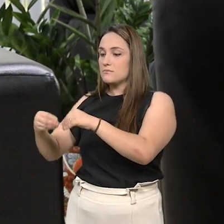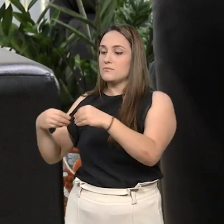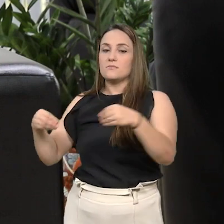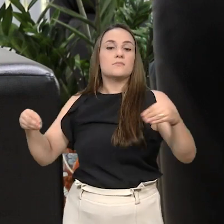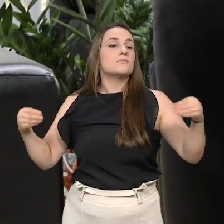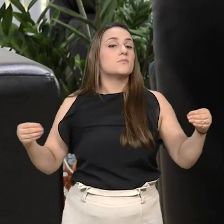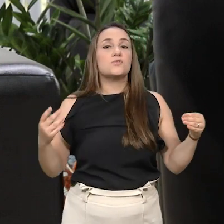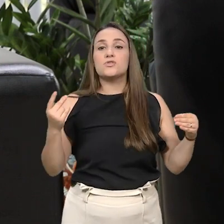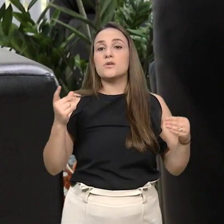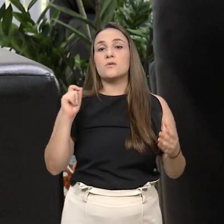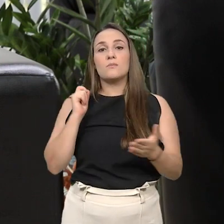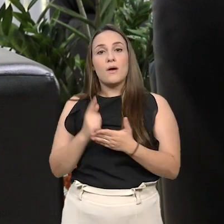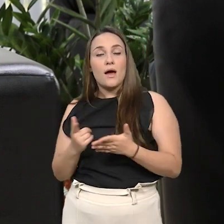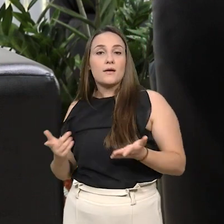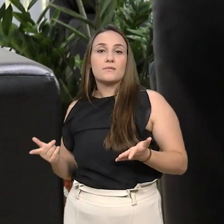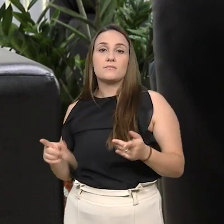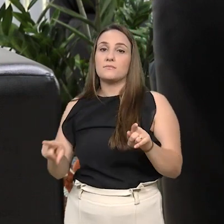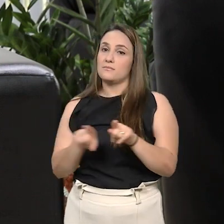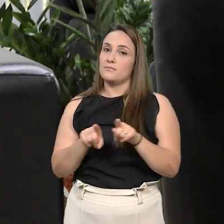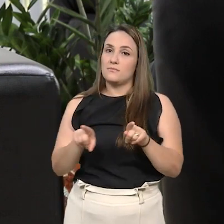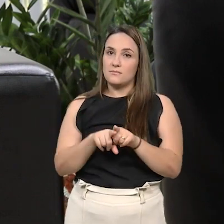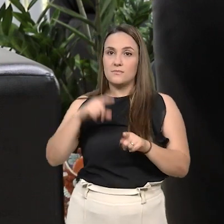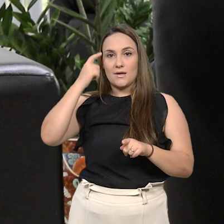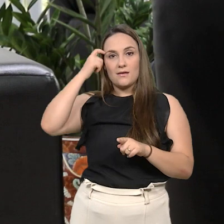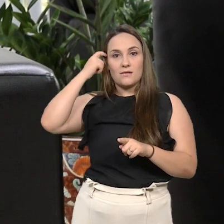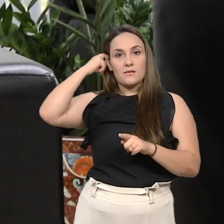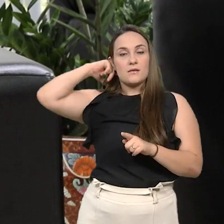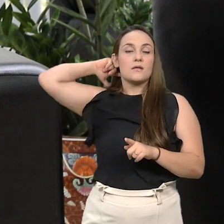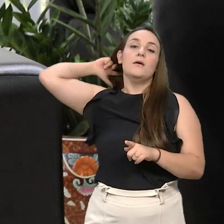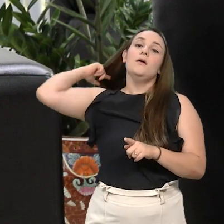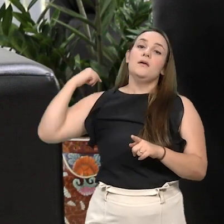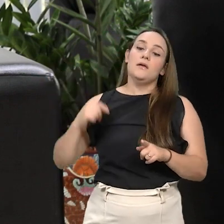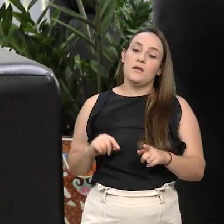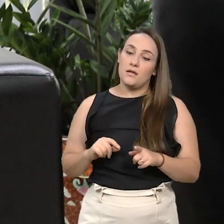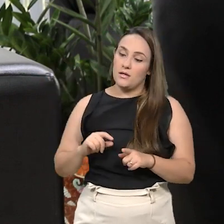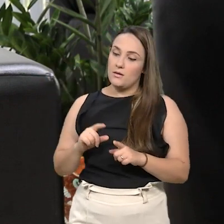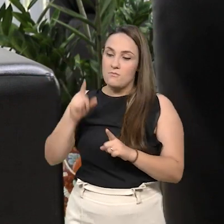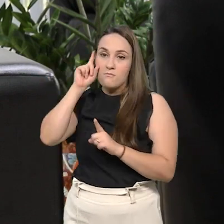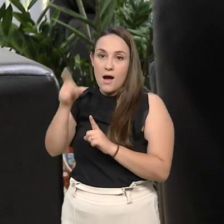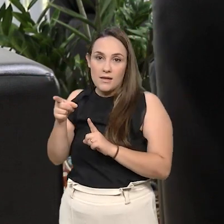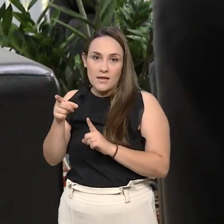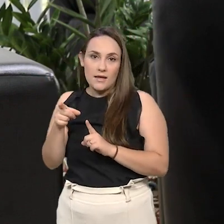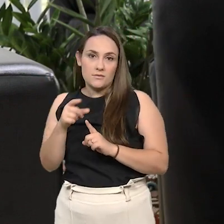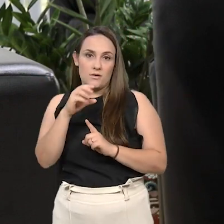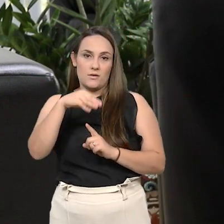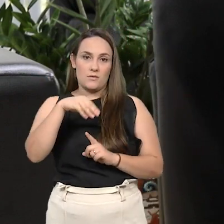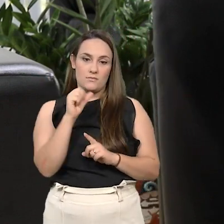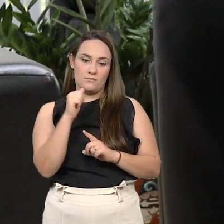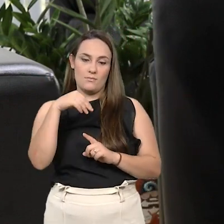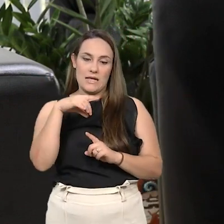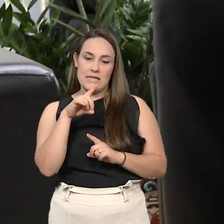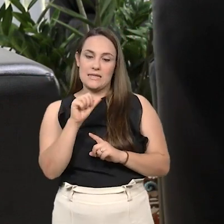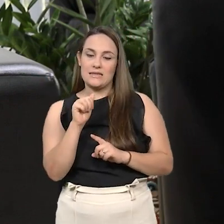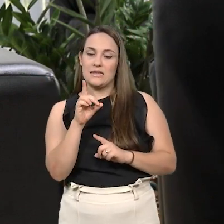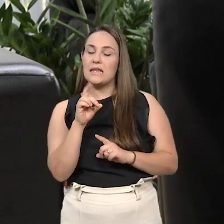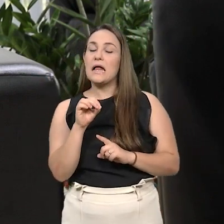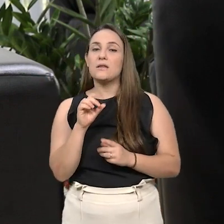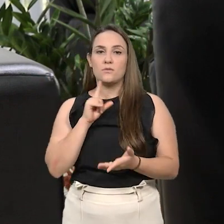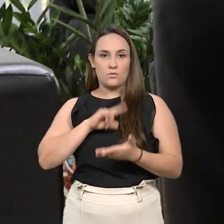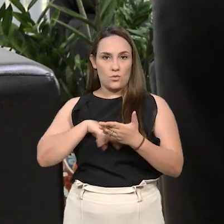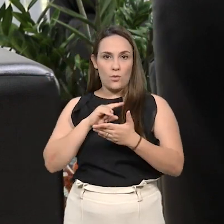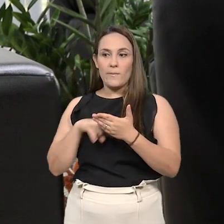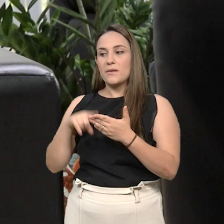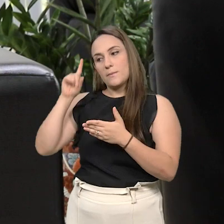das custas e também a questão da controladoria dos mandados. Além das controladorias em cada uma